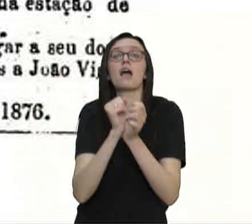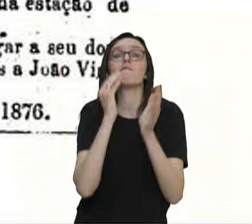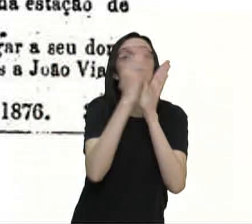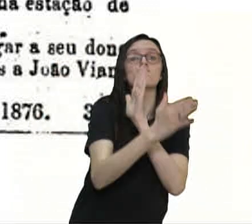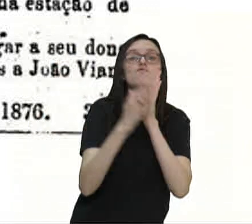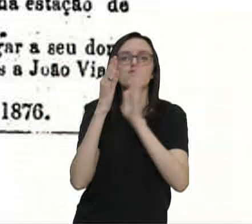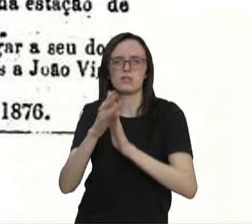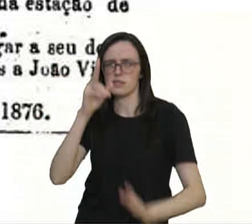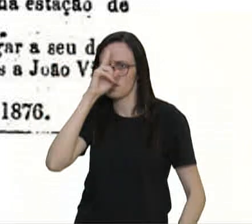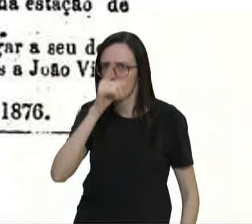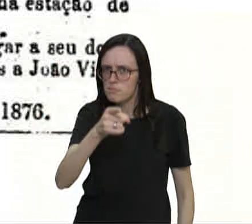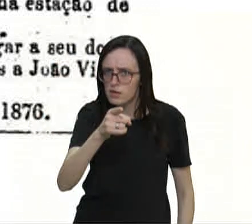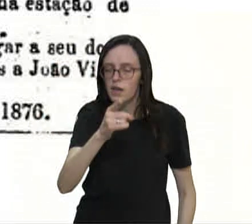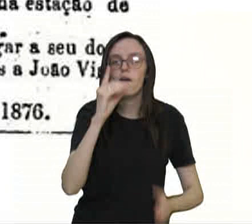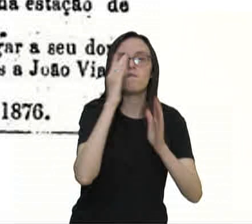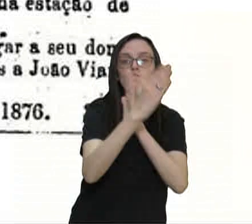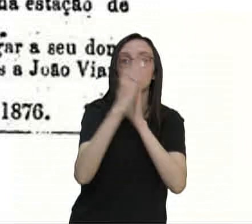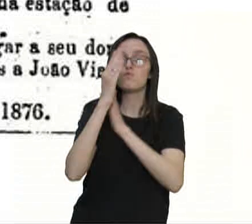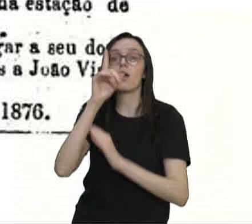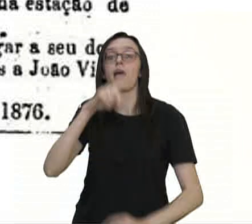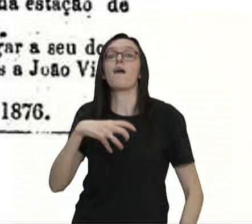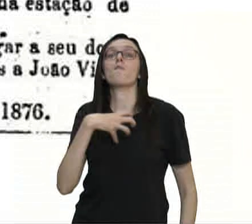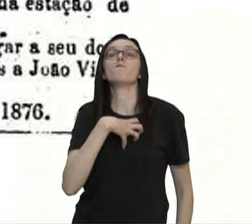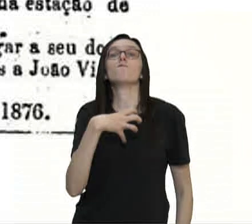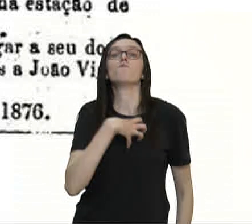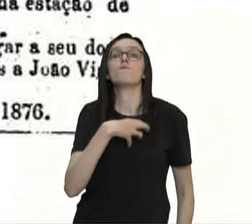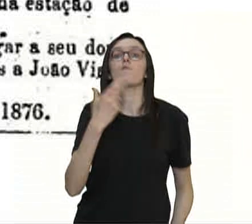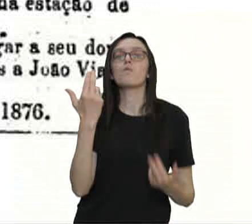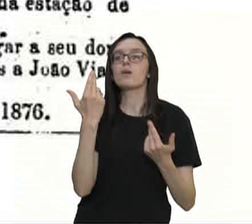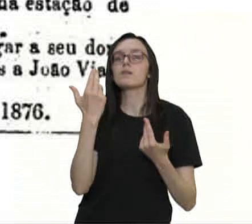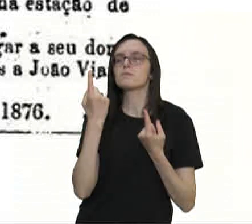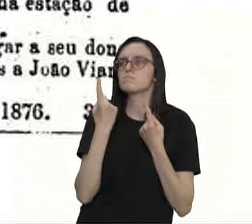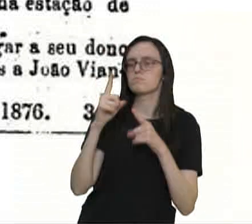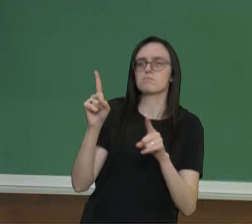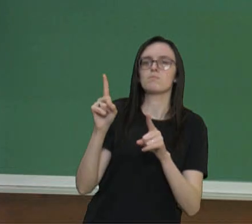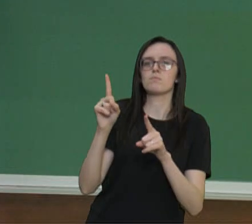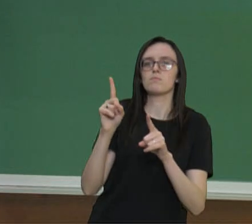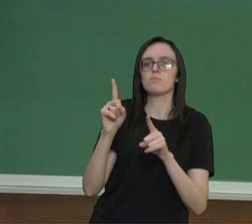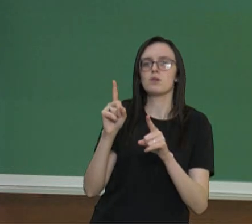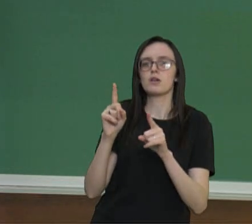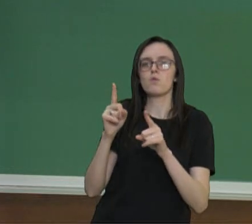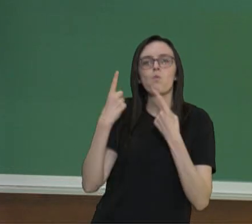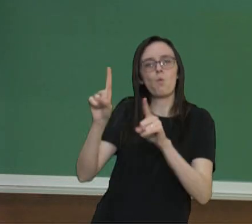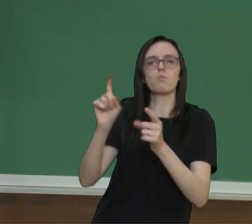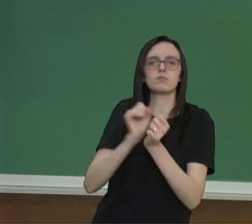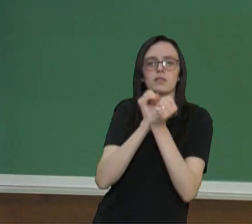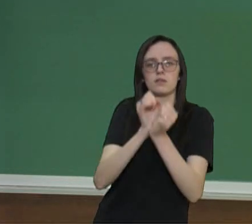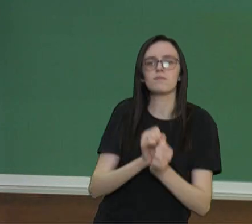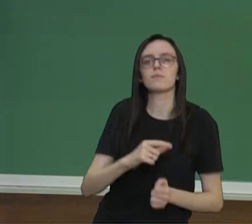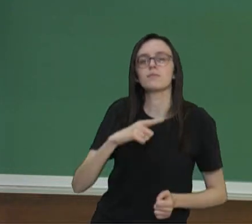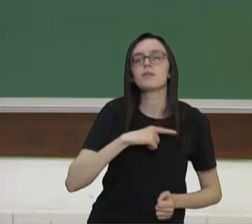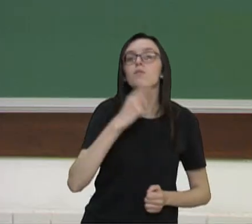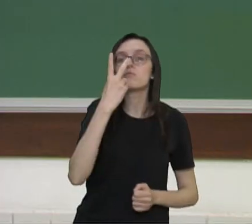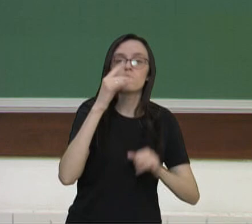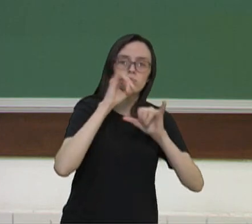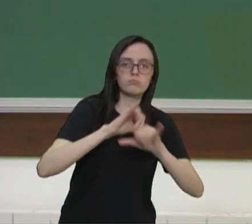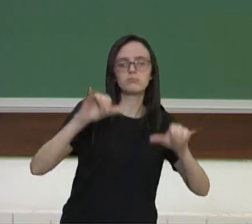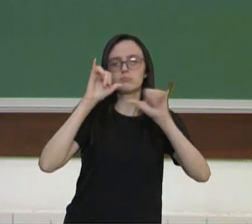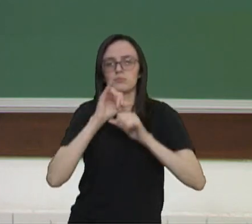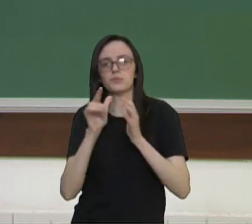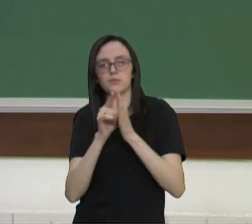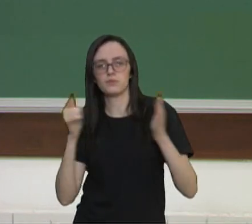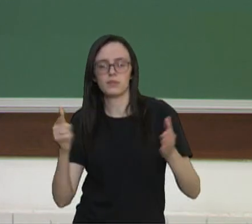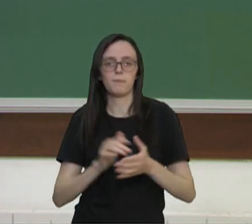fugidos. Lembra? Fuga é uma forma de resistência à escravidão. E aqui você tem dois anúncios de jornais,